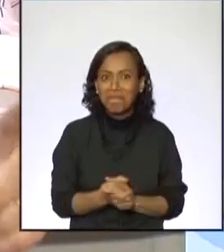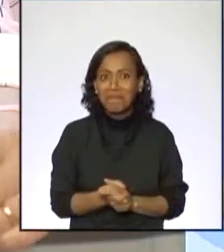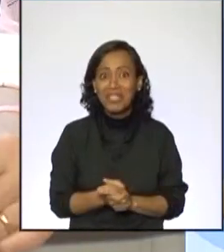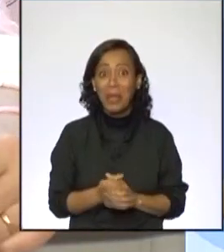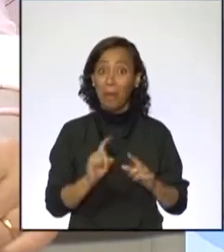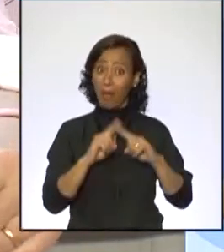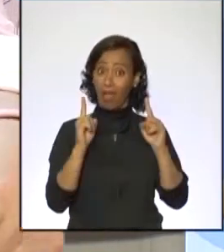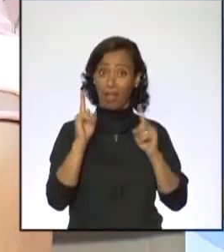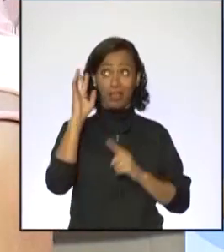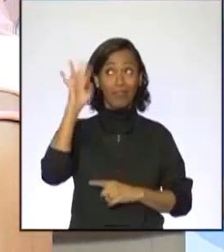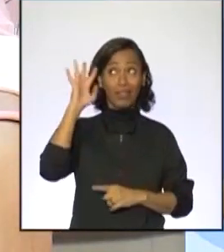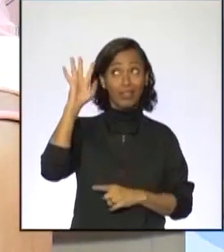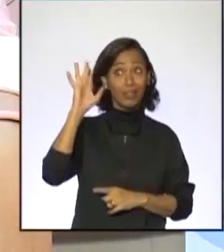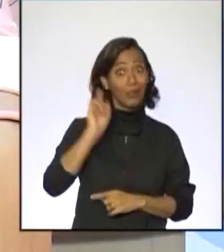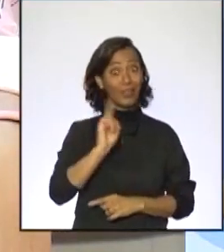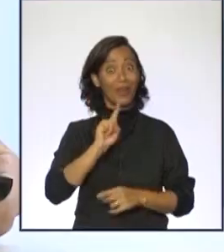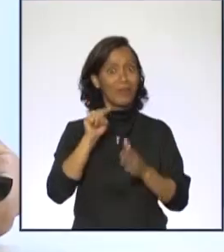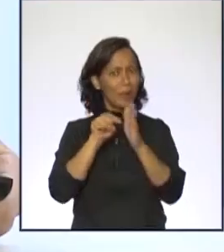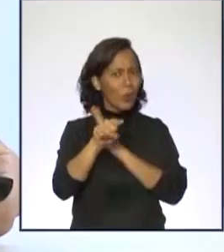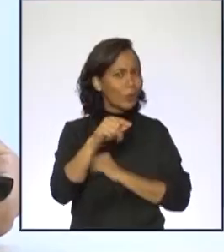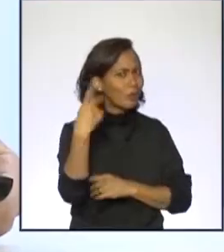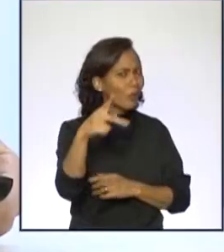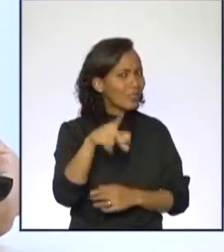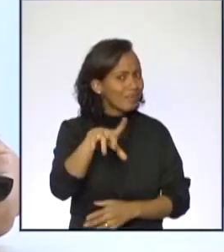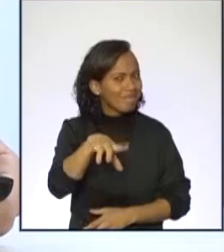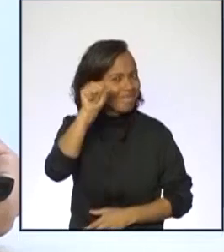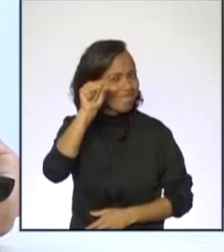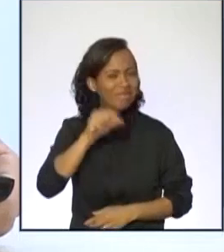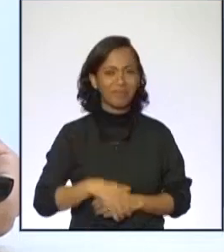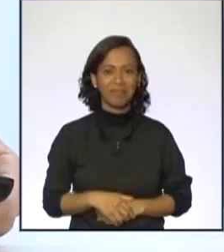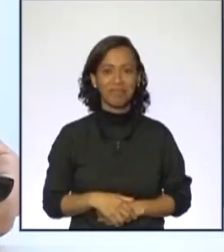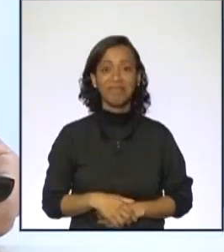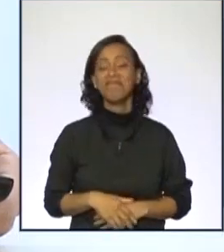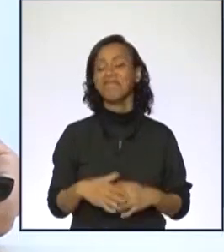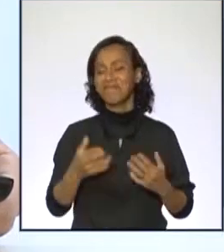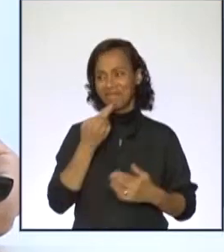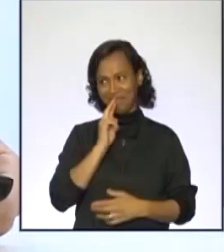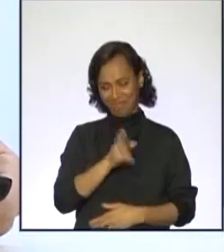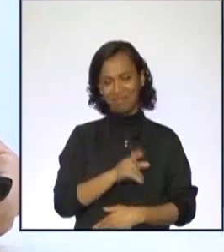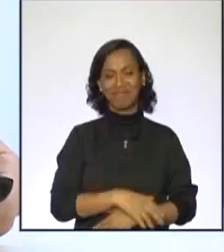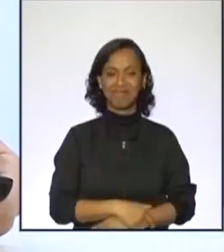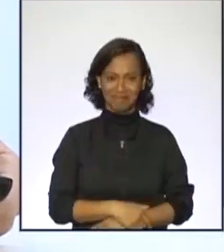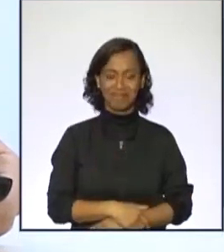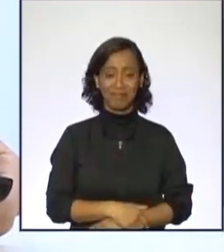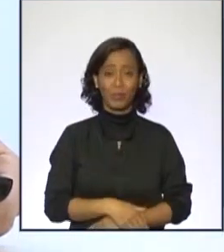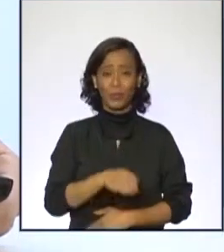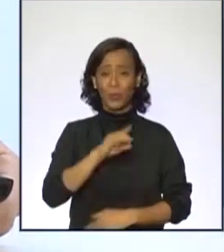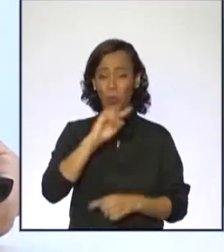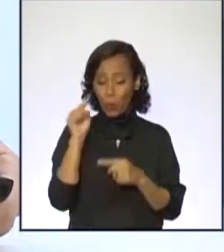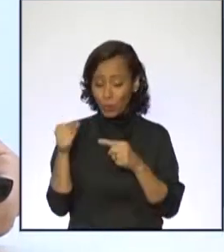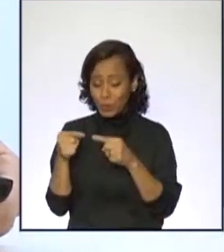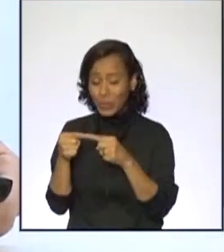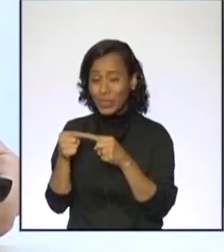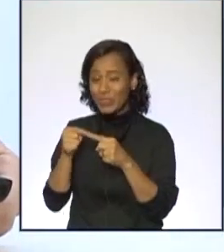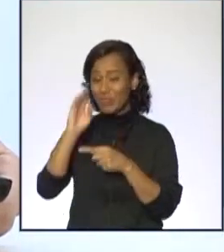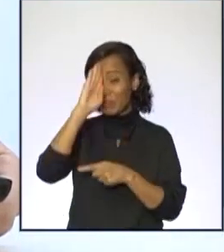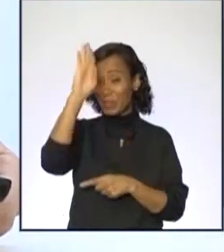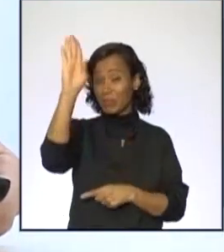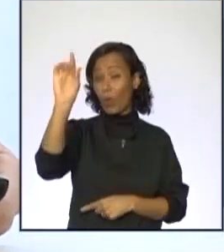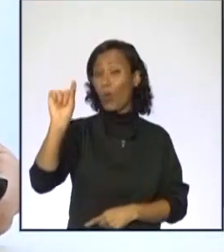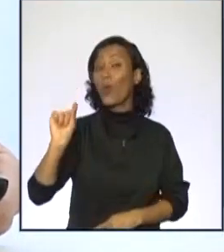não é reflexão, aí é uma perguntinha. Então, a finalidade principal da propaganda é